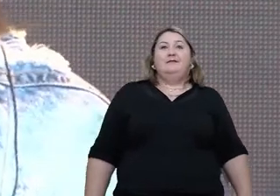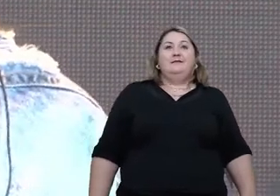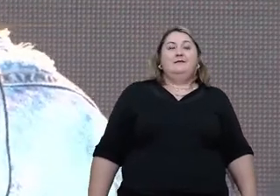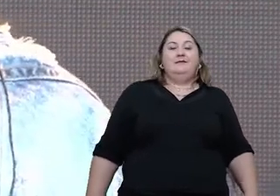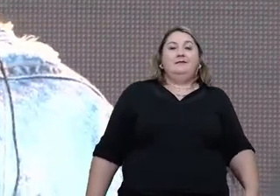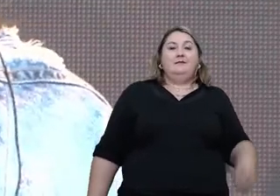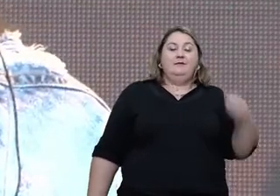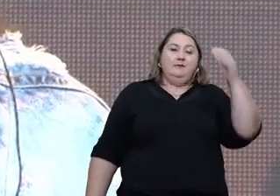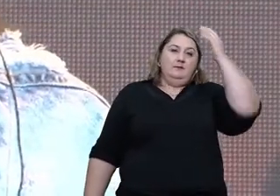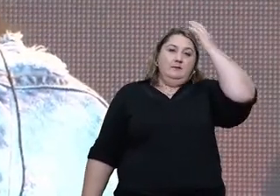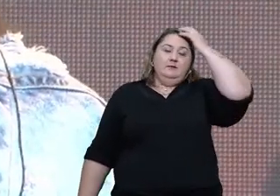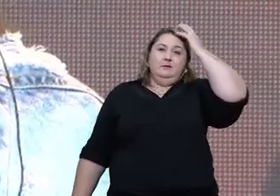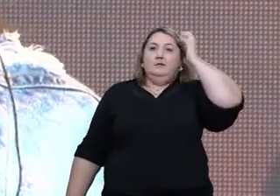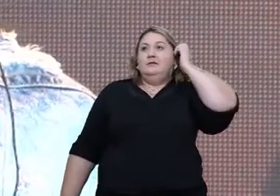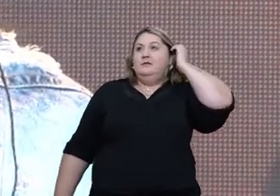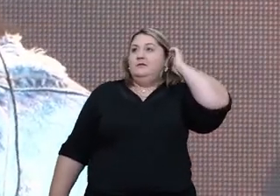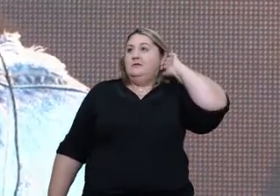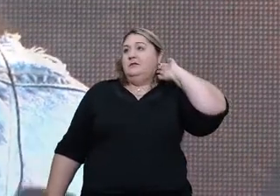Passa nega pra você.